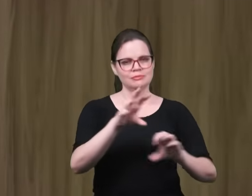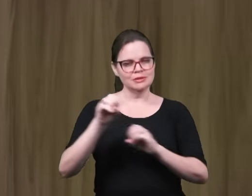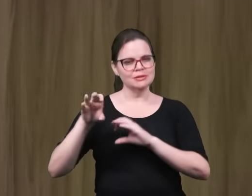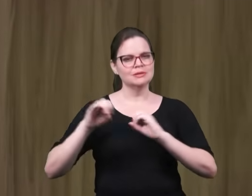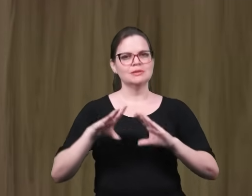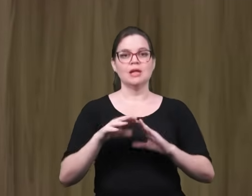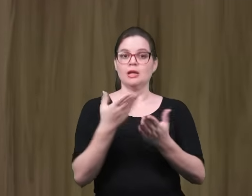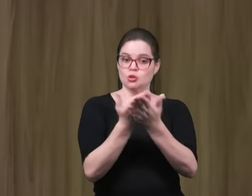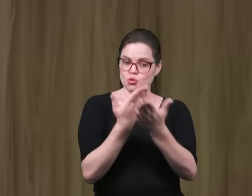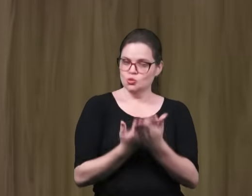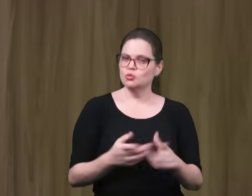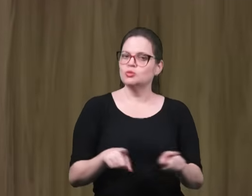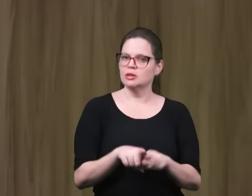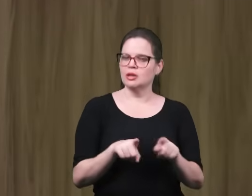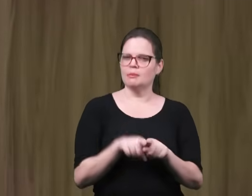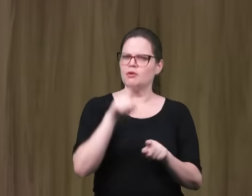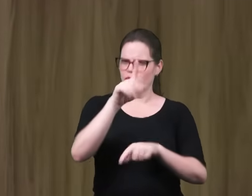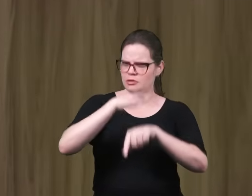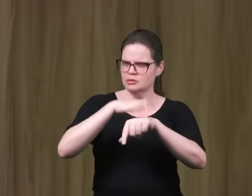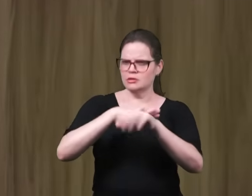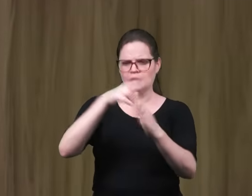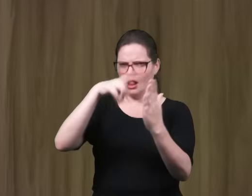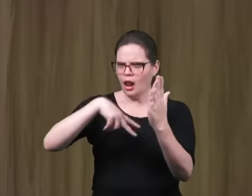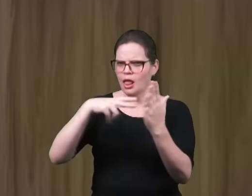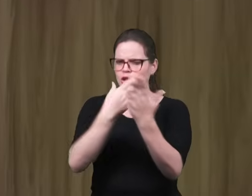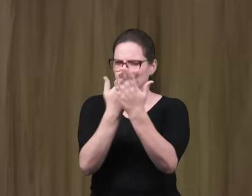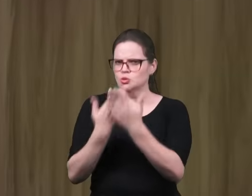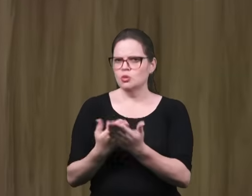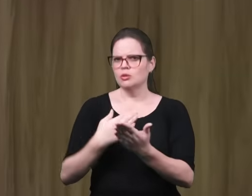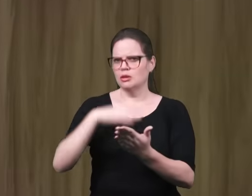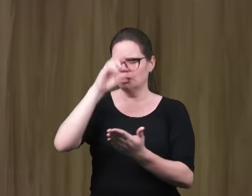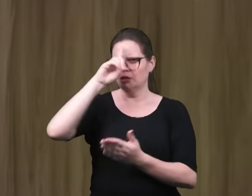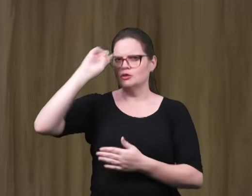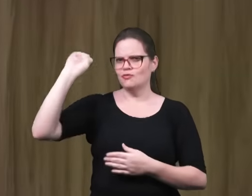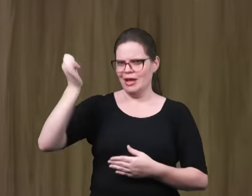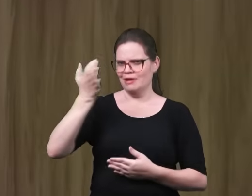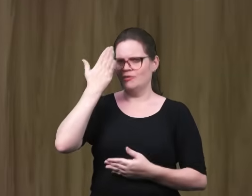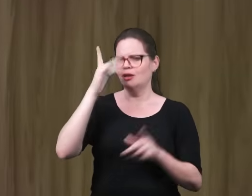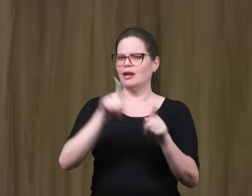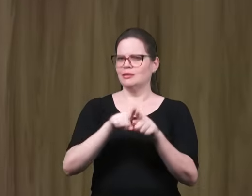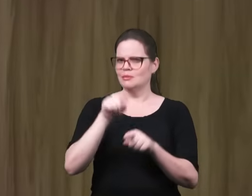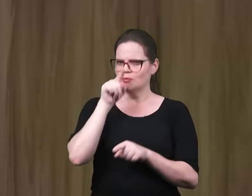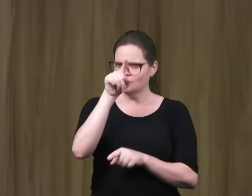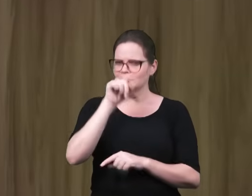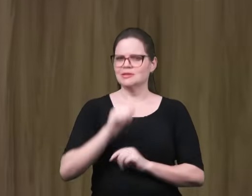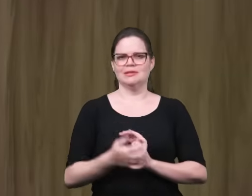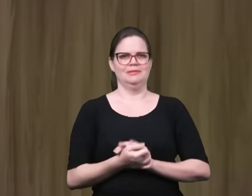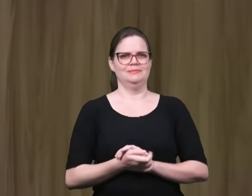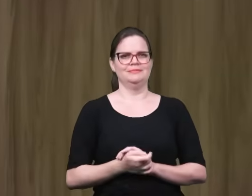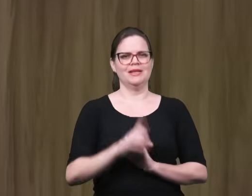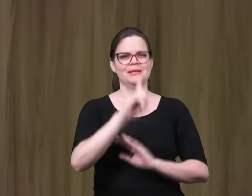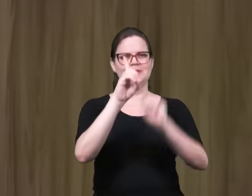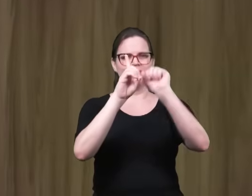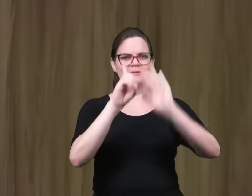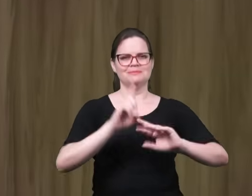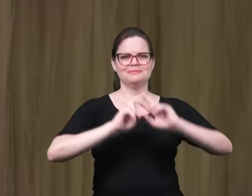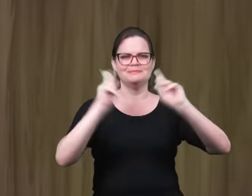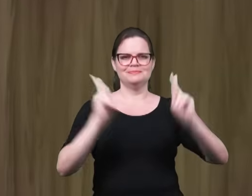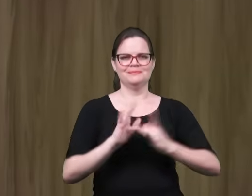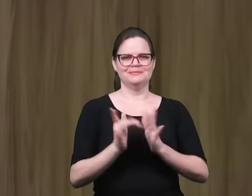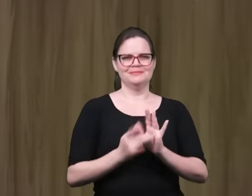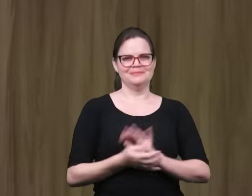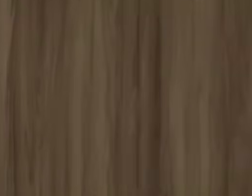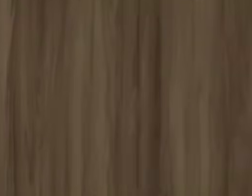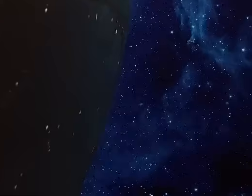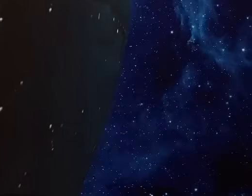ensinado, estude, busque, leia a palavra e Deus vai também falar muito profundamente ao seu coração. Deus abençoe, a paz do Senhor.